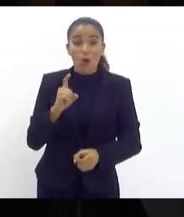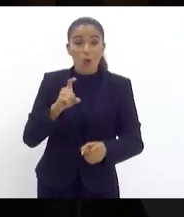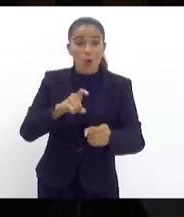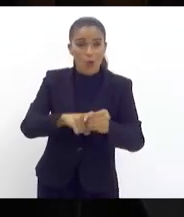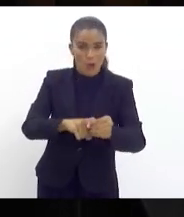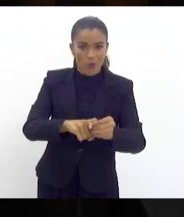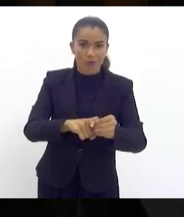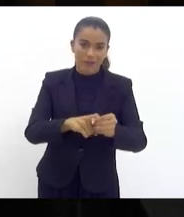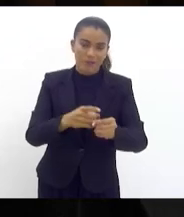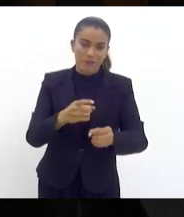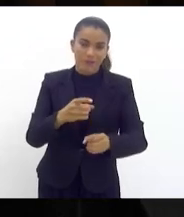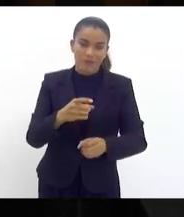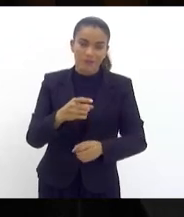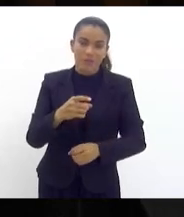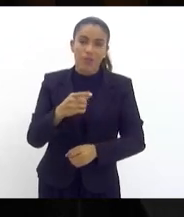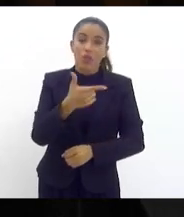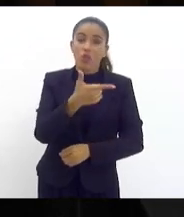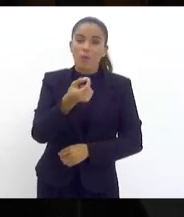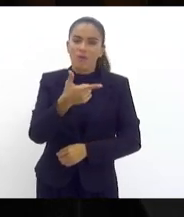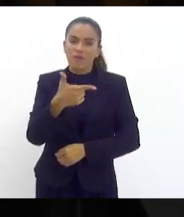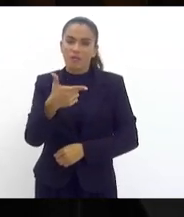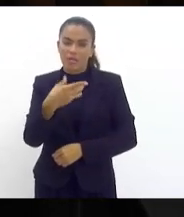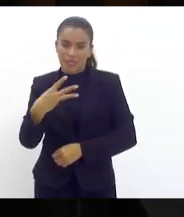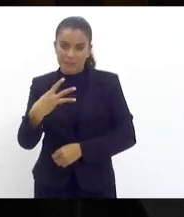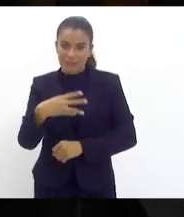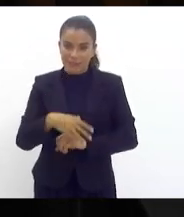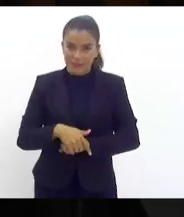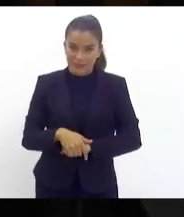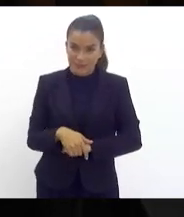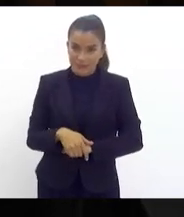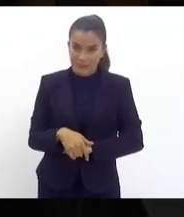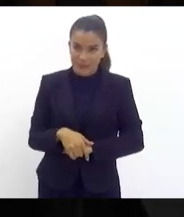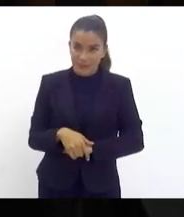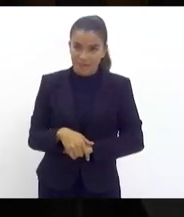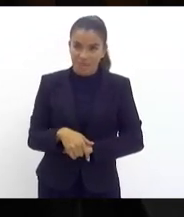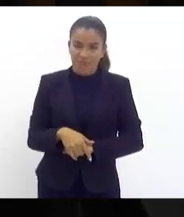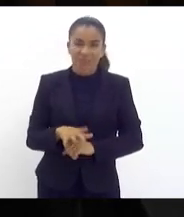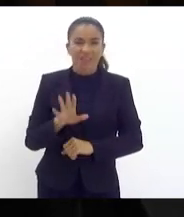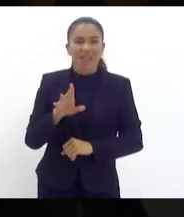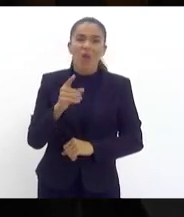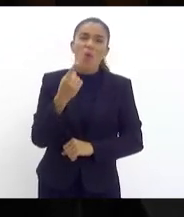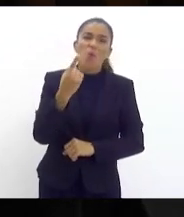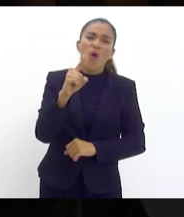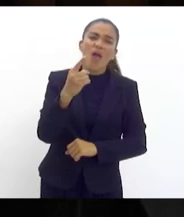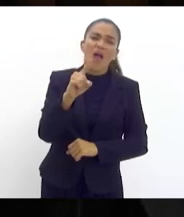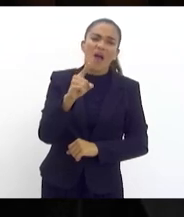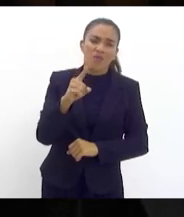número 15, de 2023. Se eu trouxesse R$